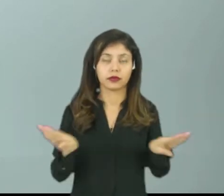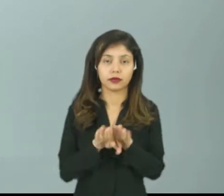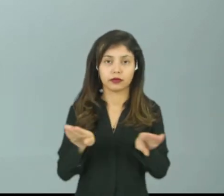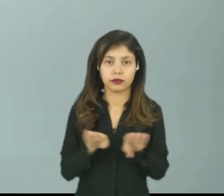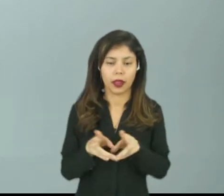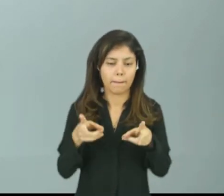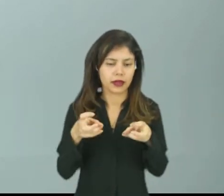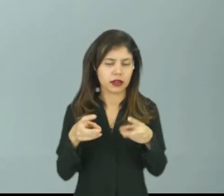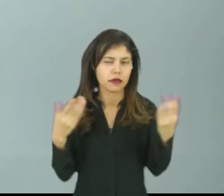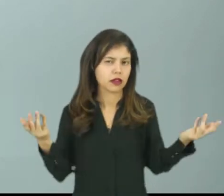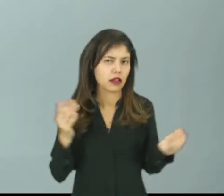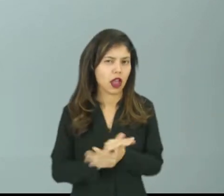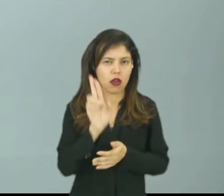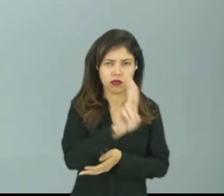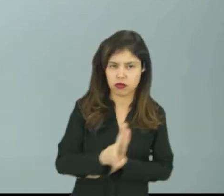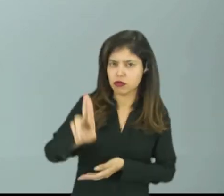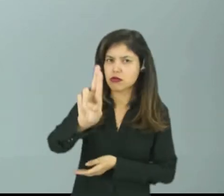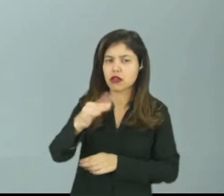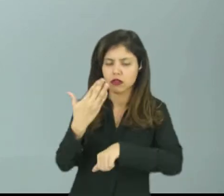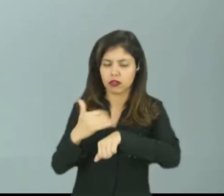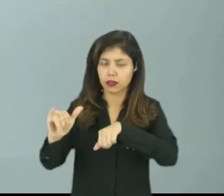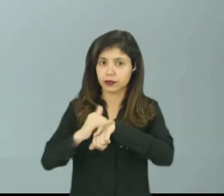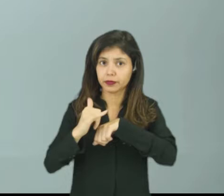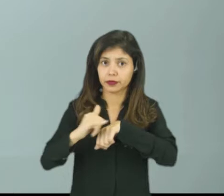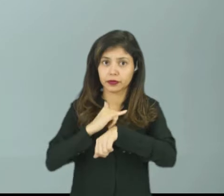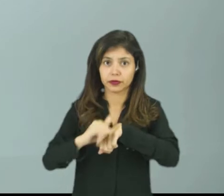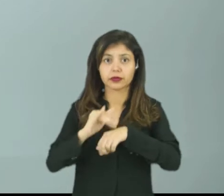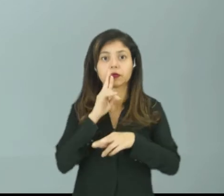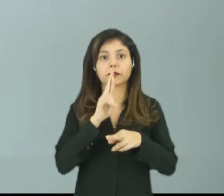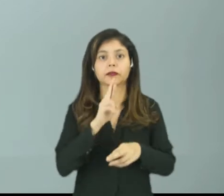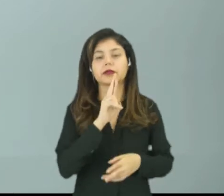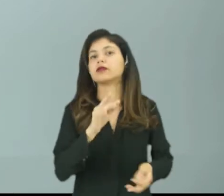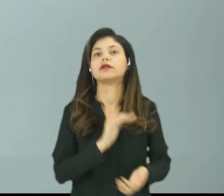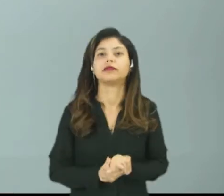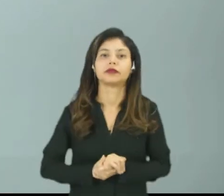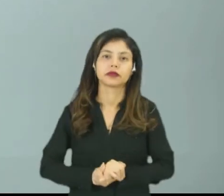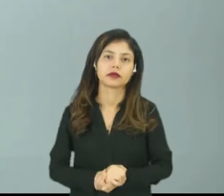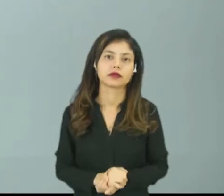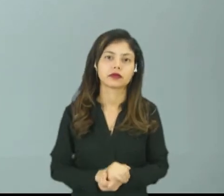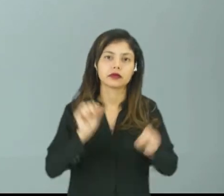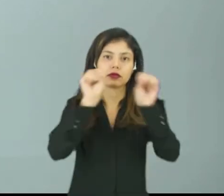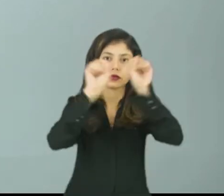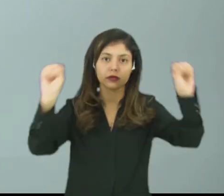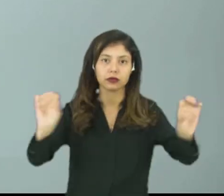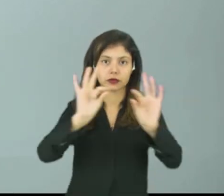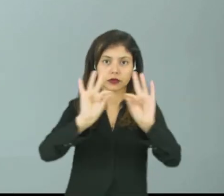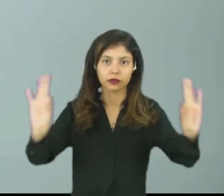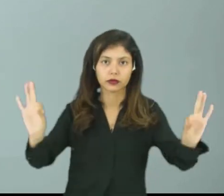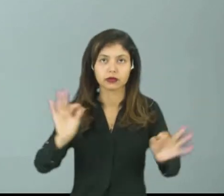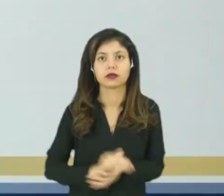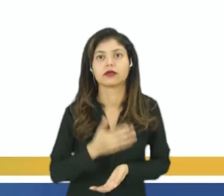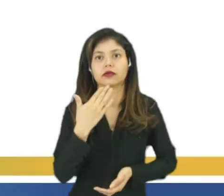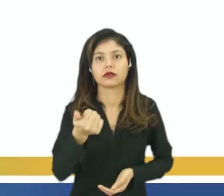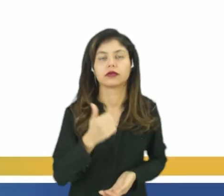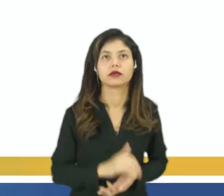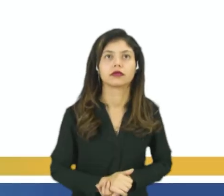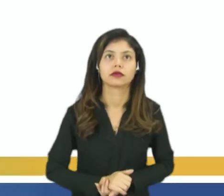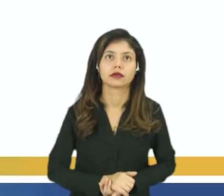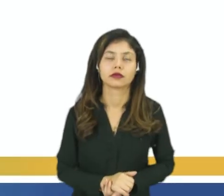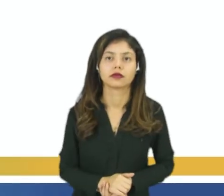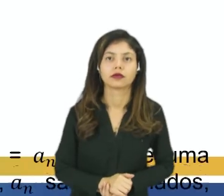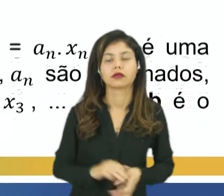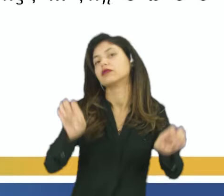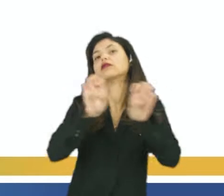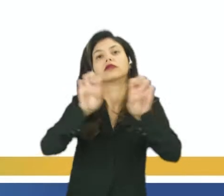vai perceber e utilizar a estratégia de resolução que é sistema linear. Tudo bem?